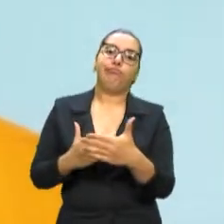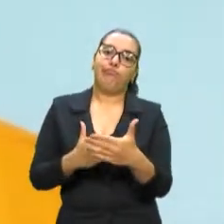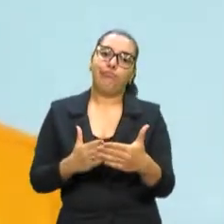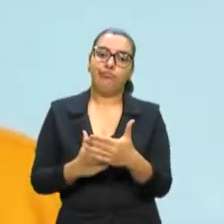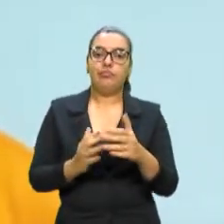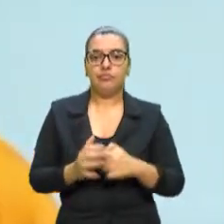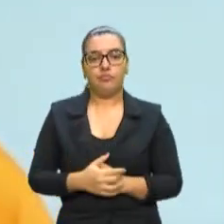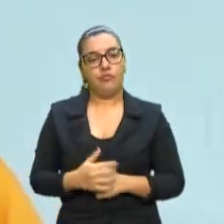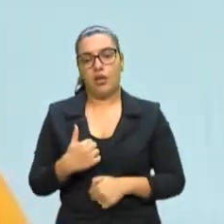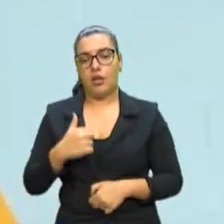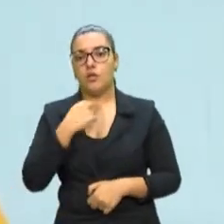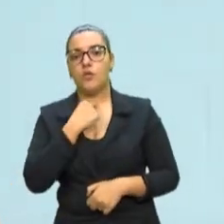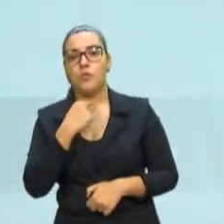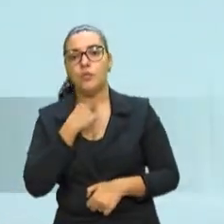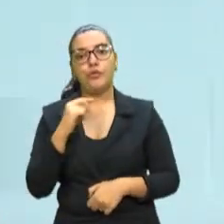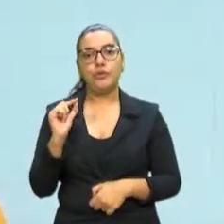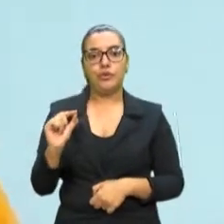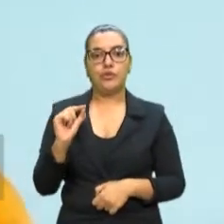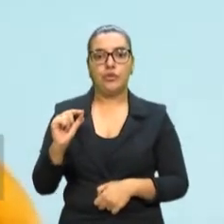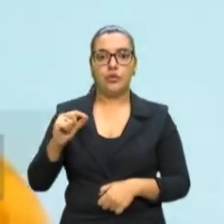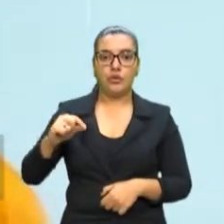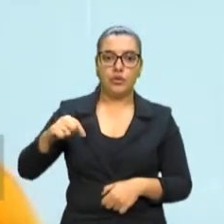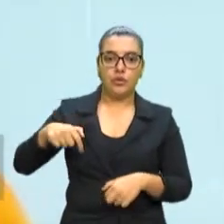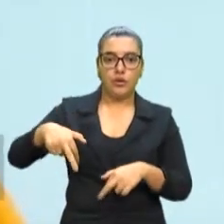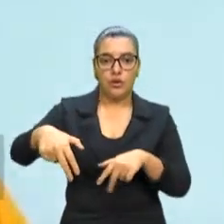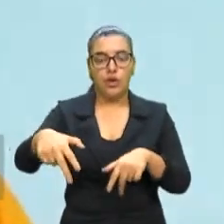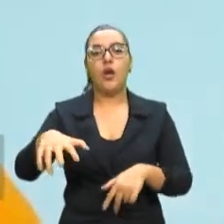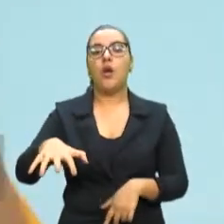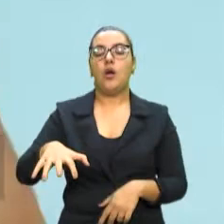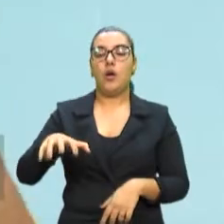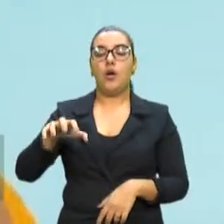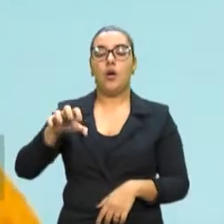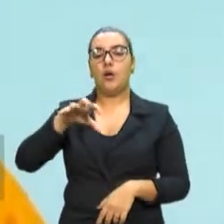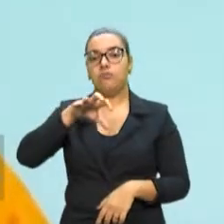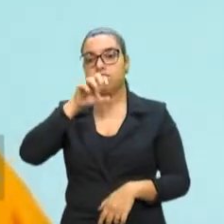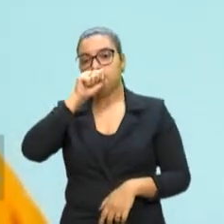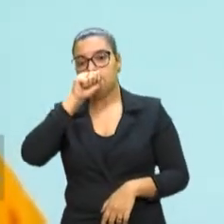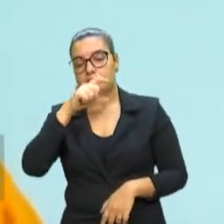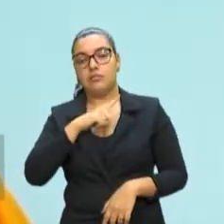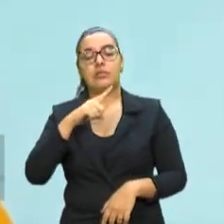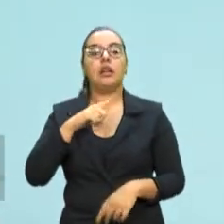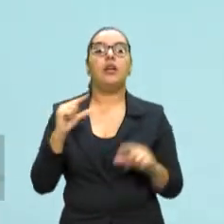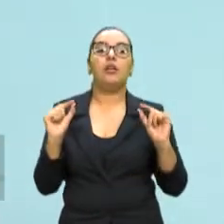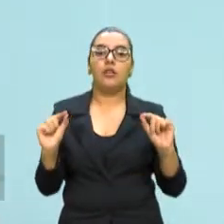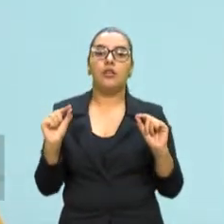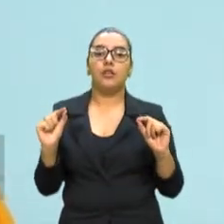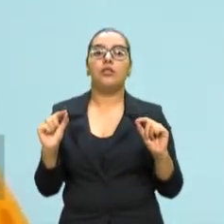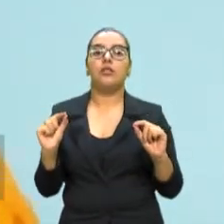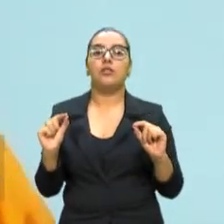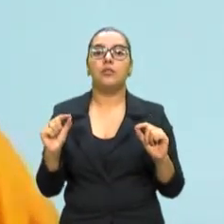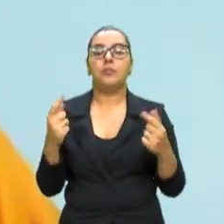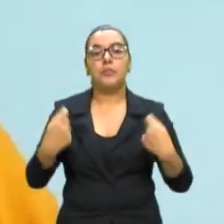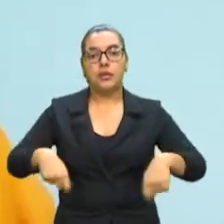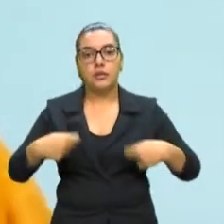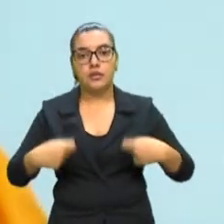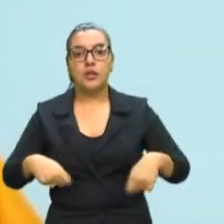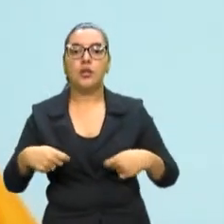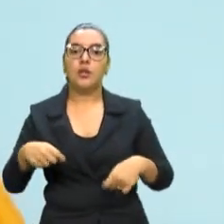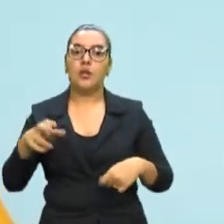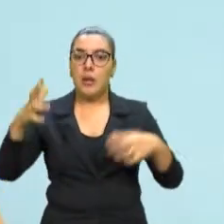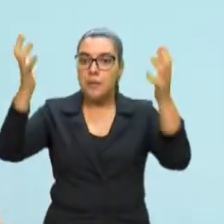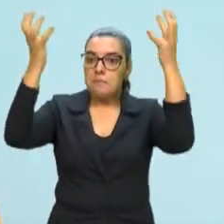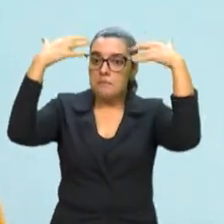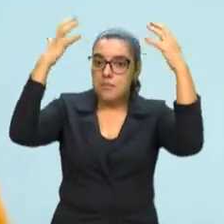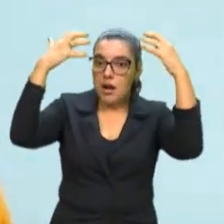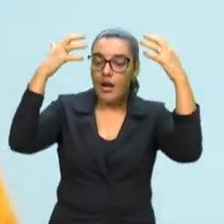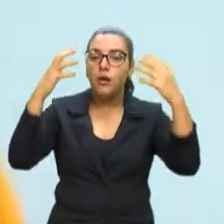podia andar sem o oxímetro, eu tinha que estar com o oxigênio. Para tomar banho precisava